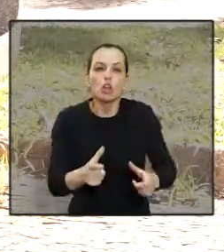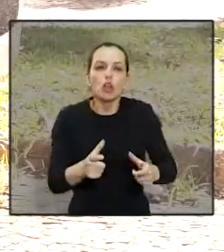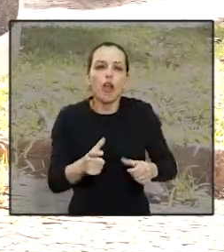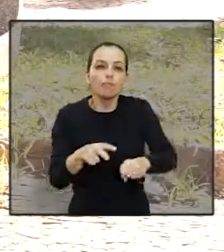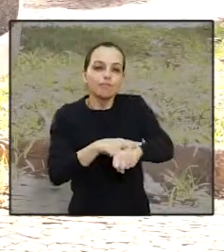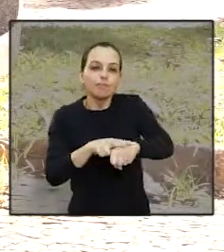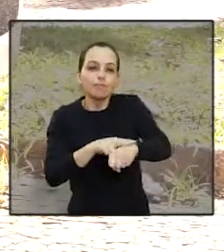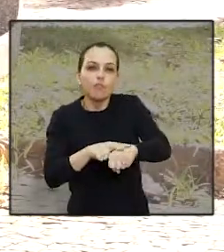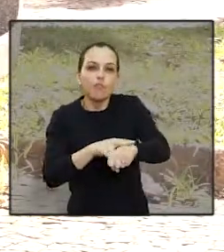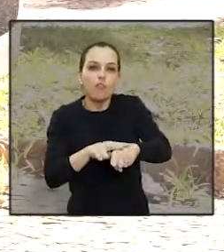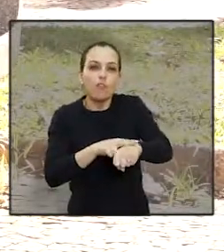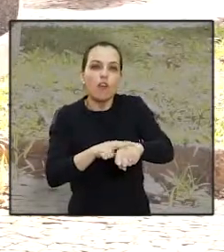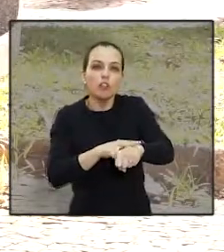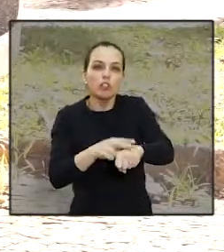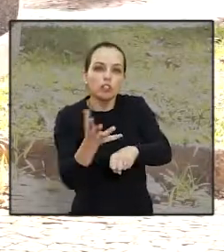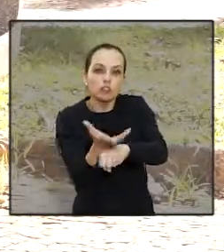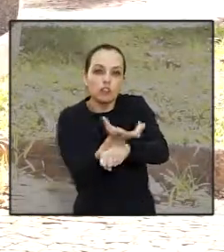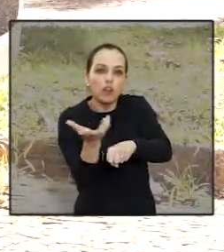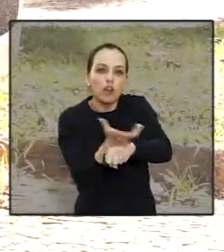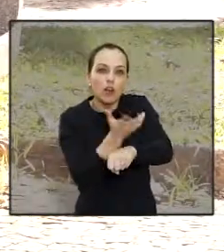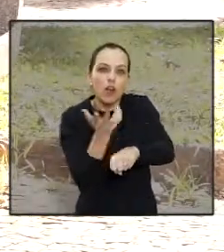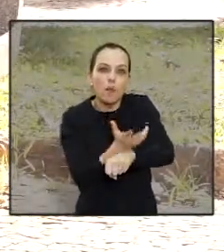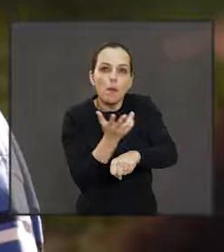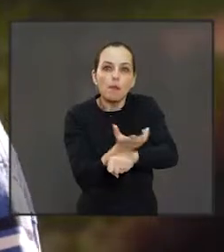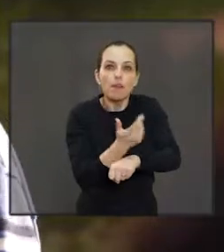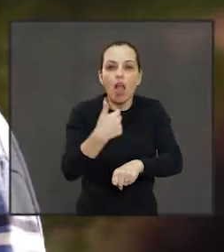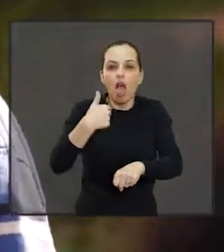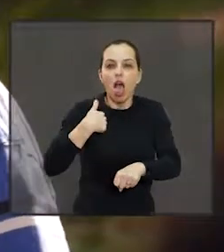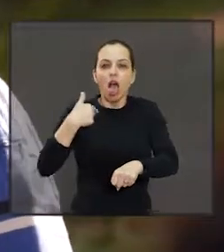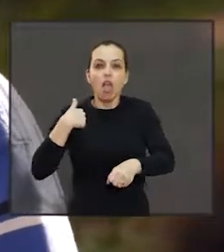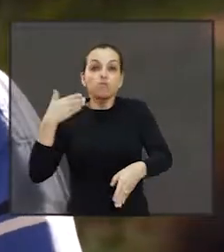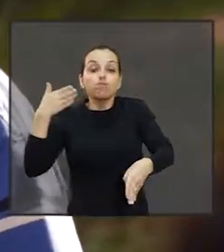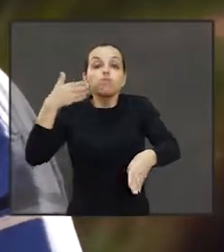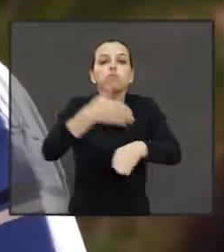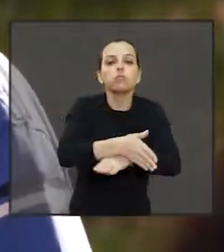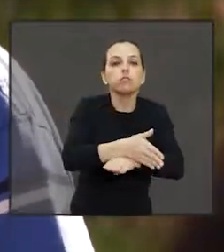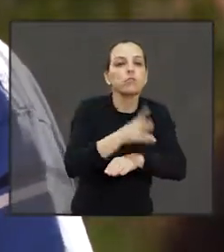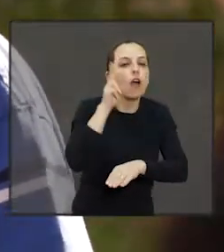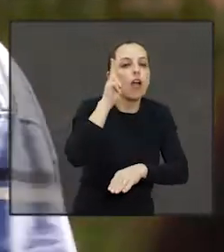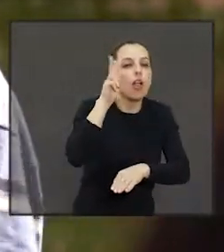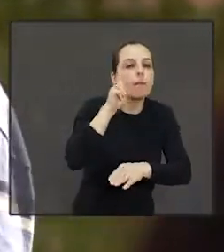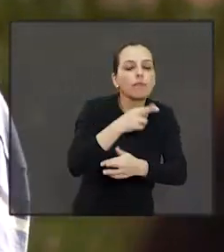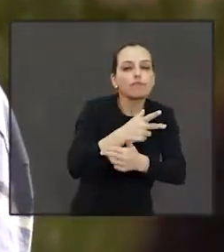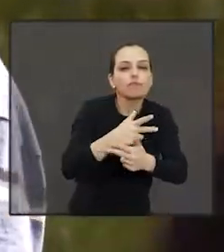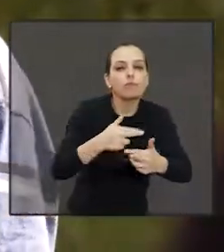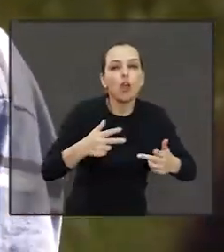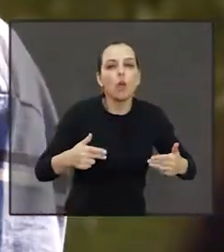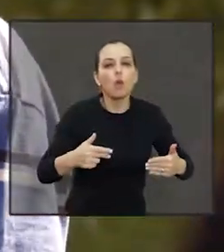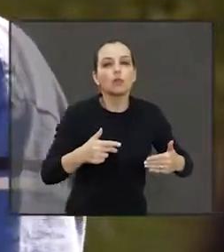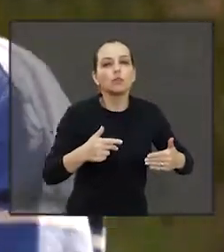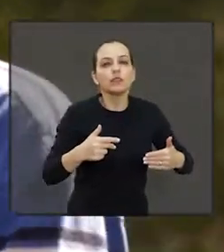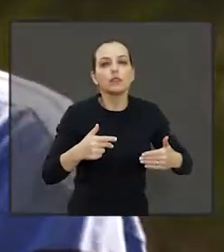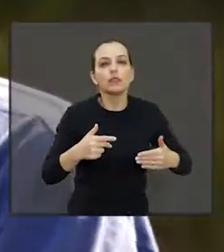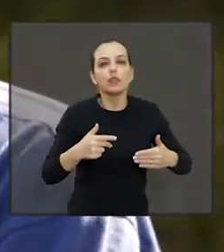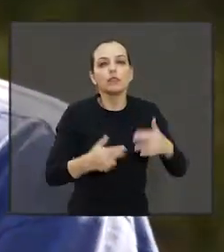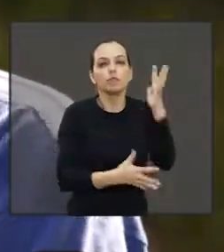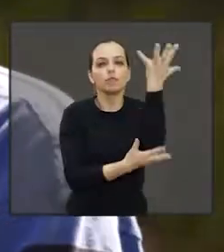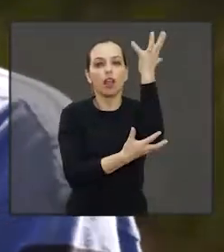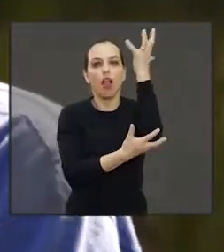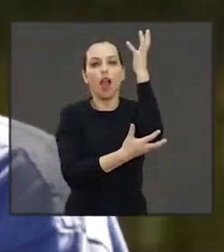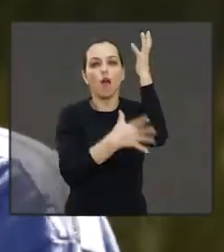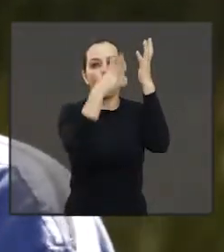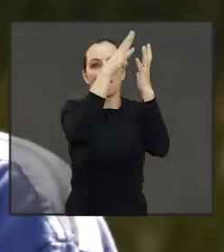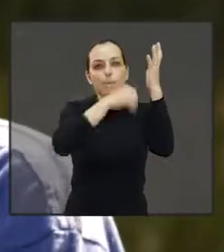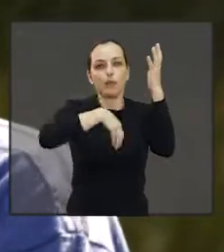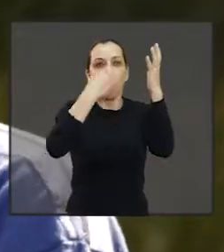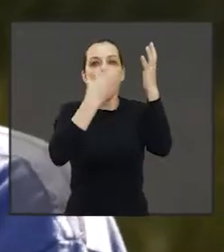E essa é a minha história aqui. O mato na minha vida é uma coisa muito forte, muito forte, muito forte. Eu